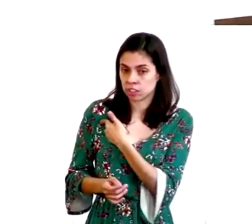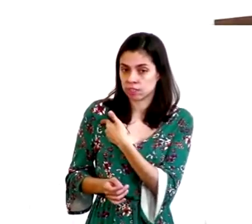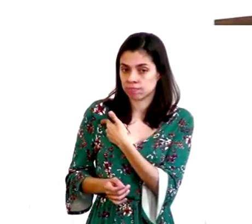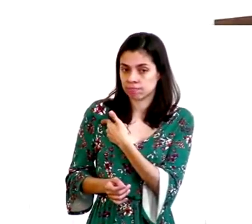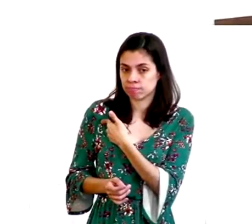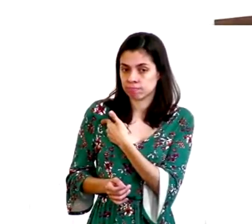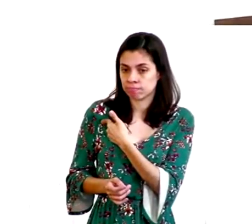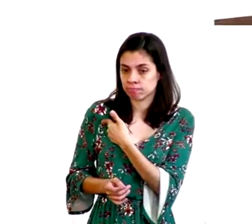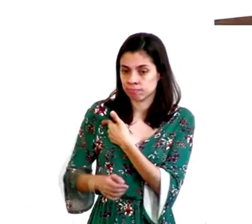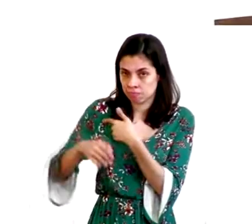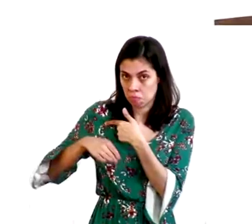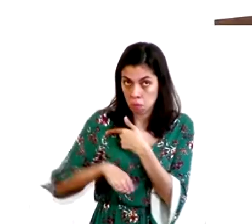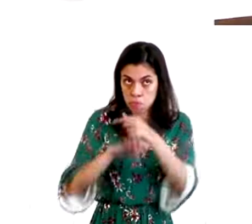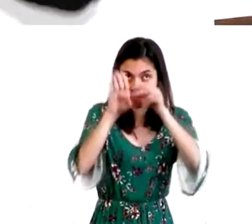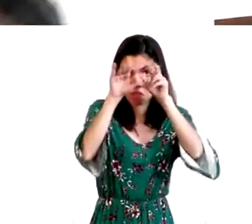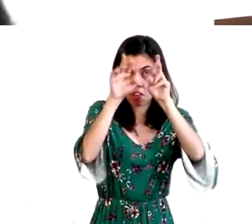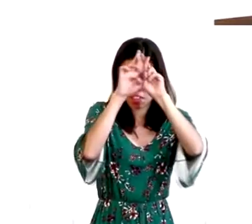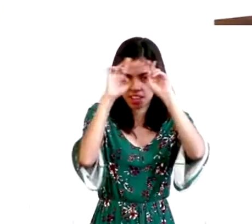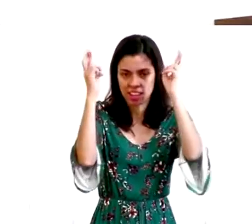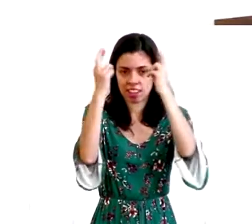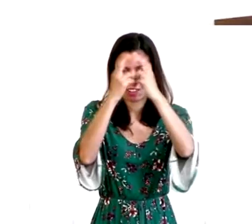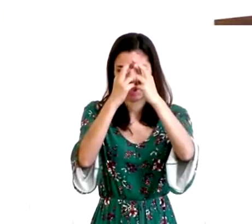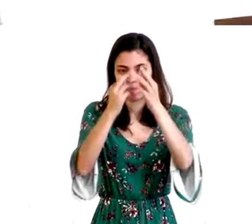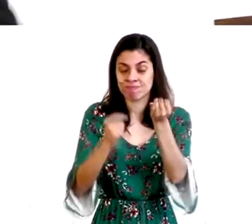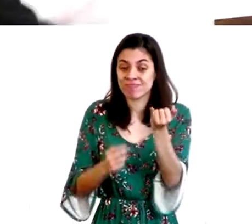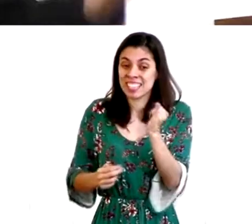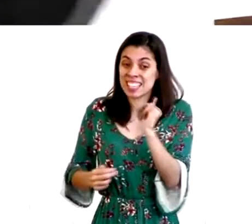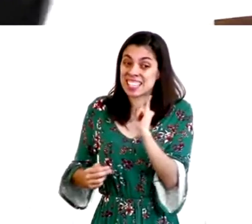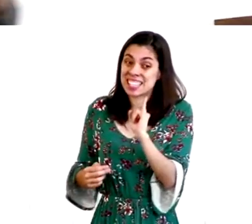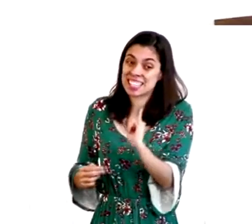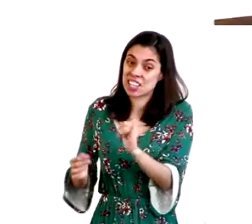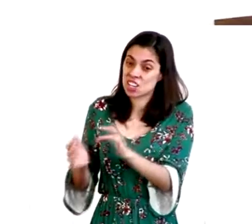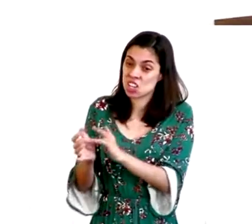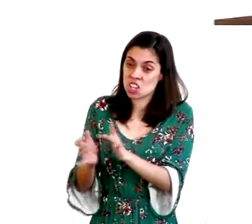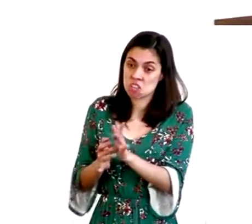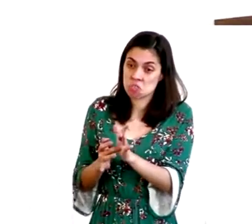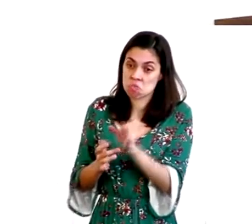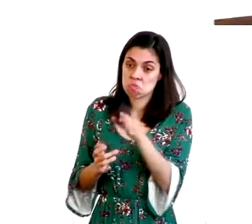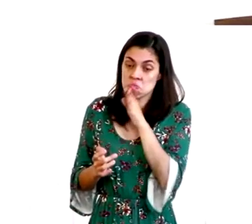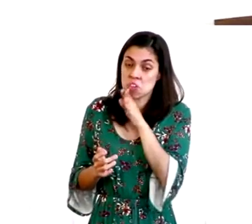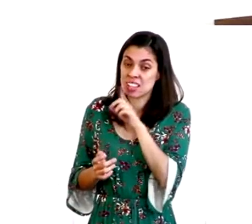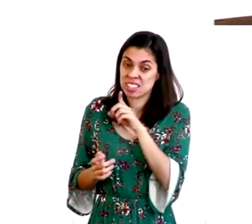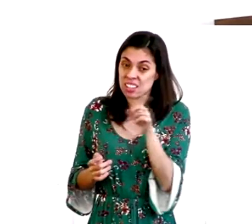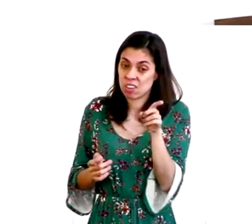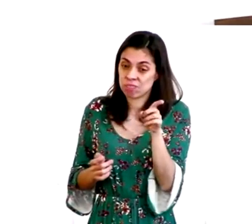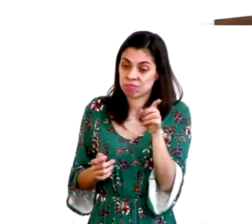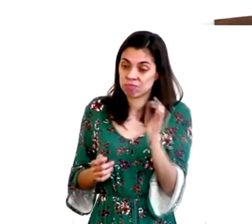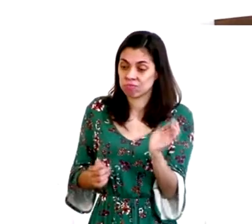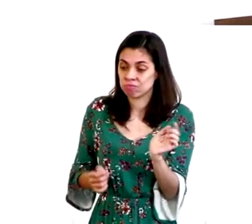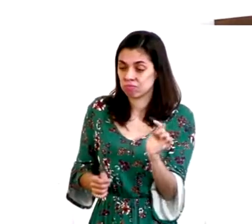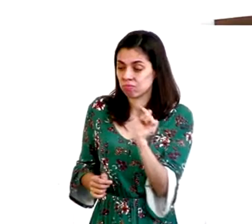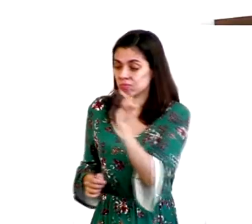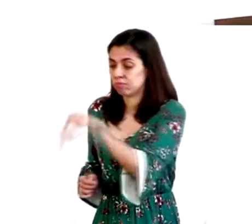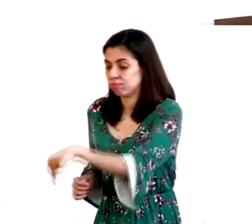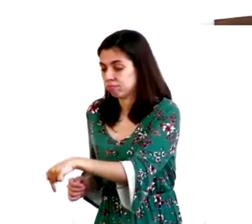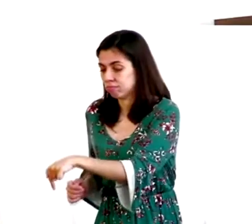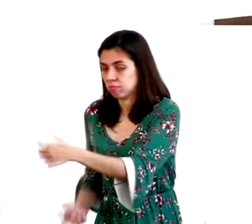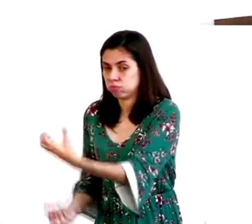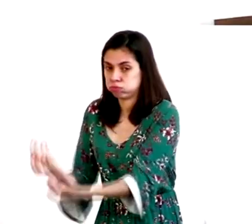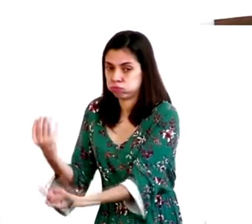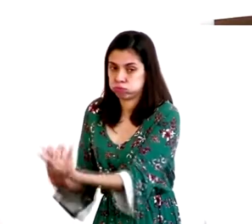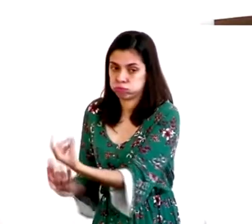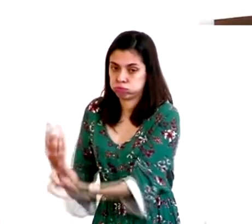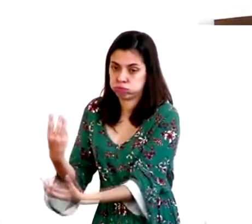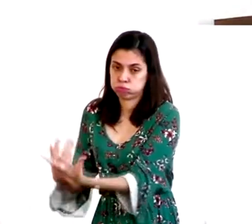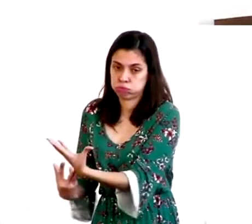para o fogo eterno, para a perdição eterna. Portanto, Jesus é o juiz de entre os homens.